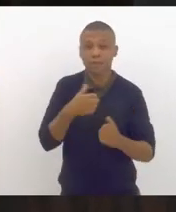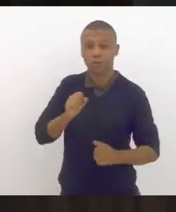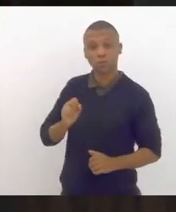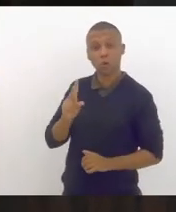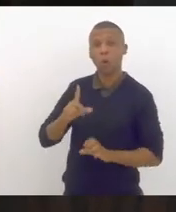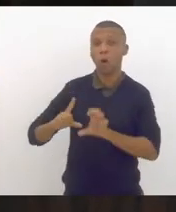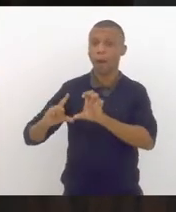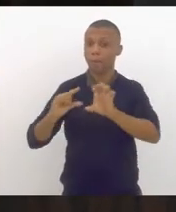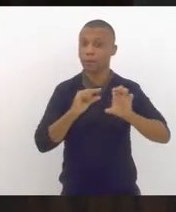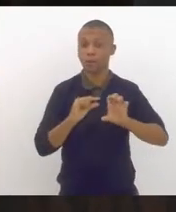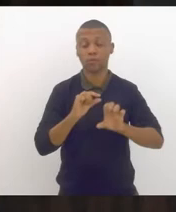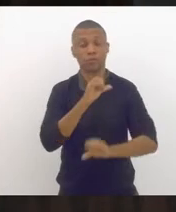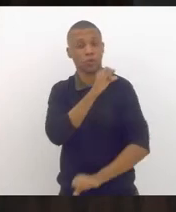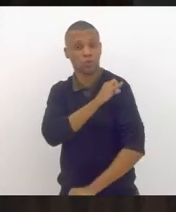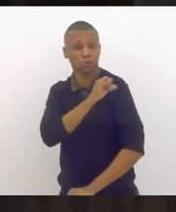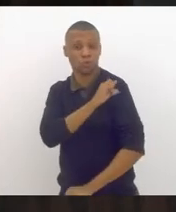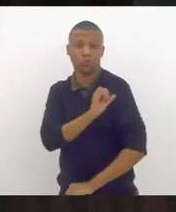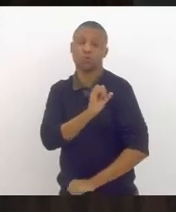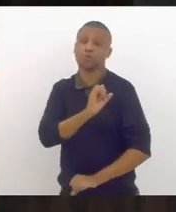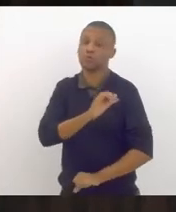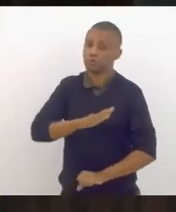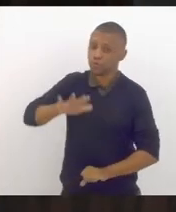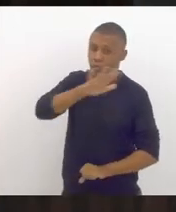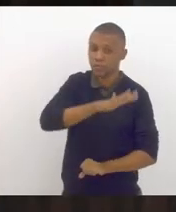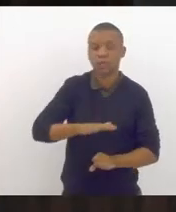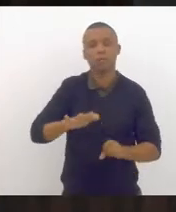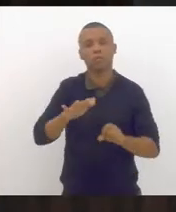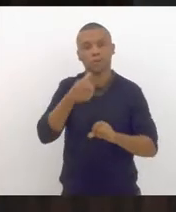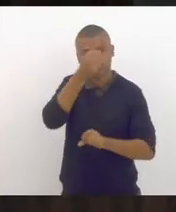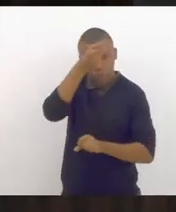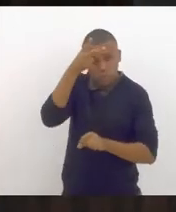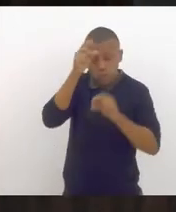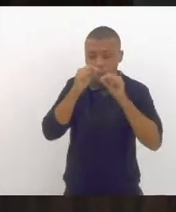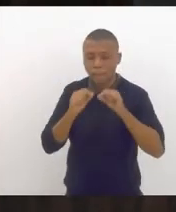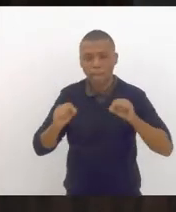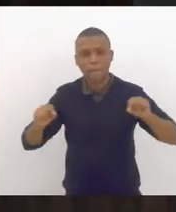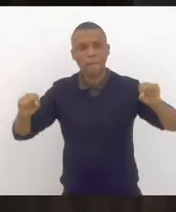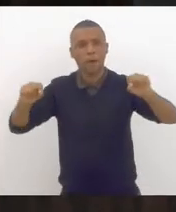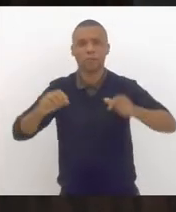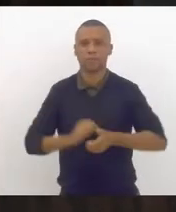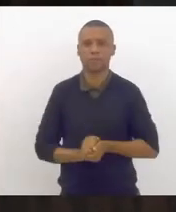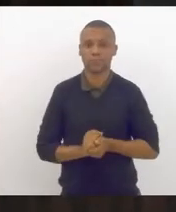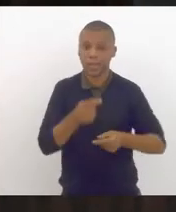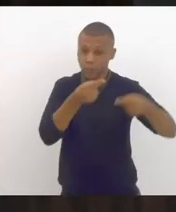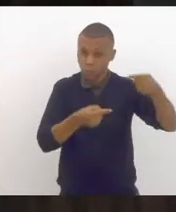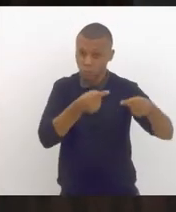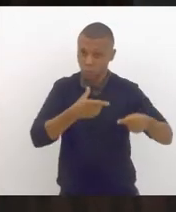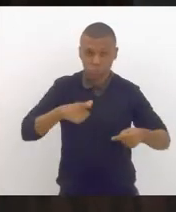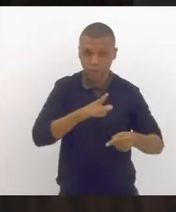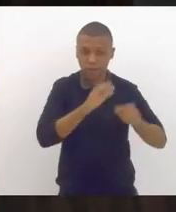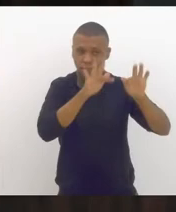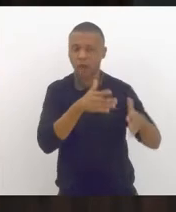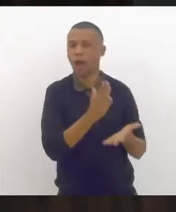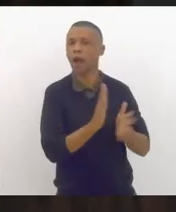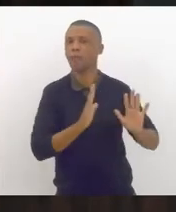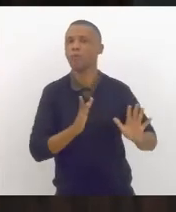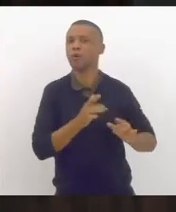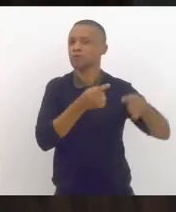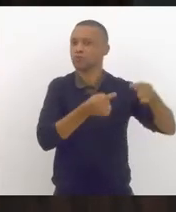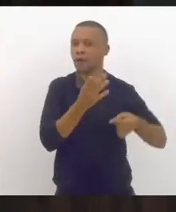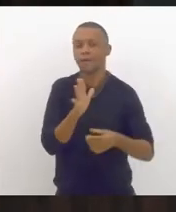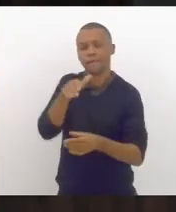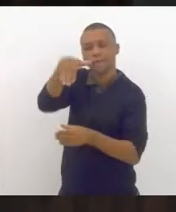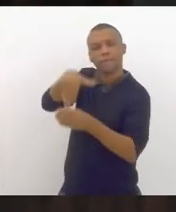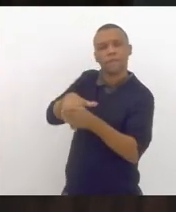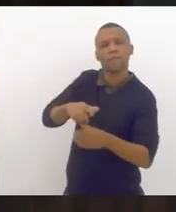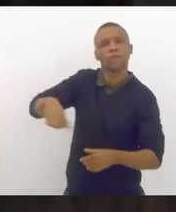dá outras providências. Em discussão. 90, quem queira discutir, encerrada a discussão. Em votação.